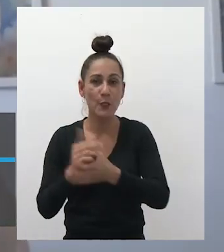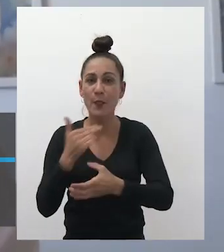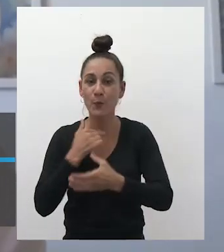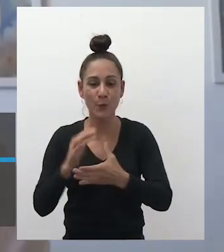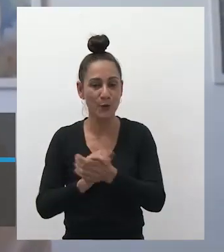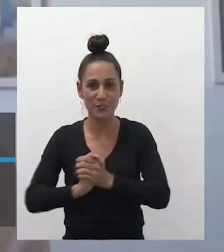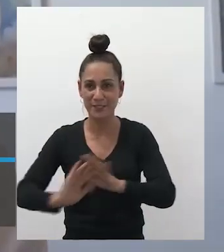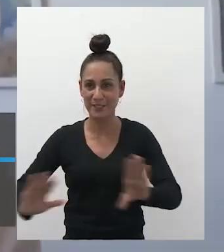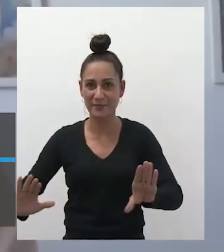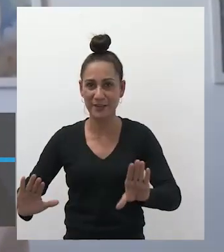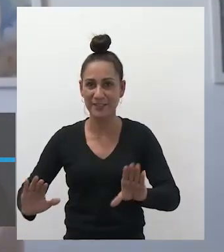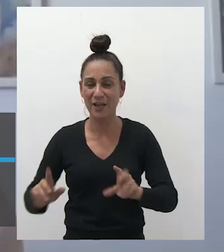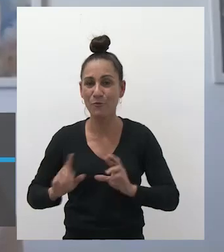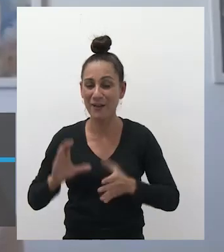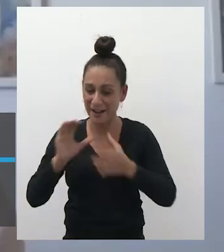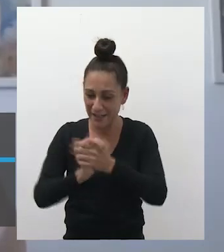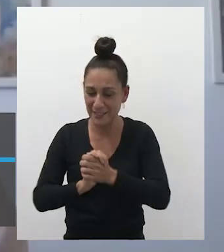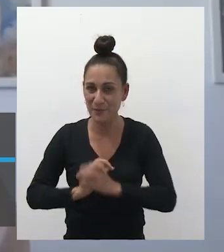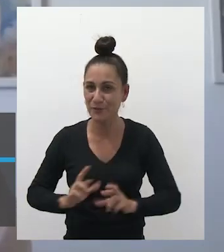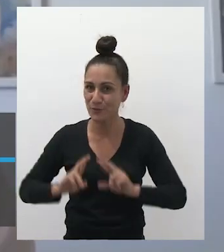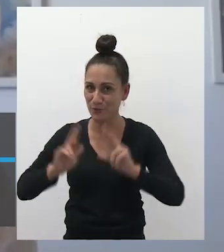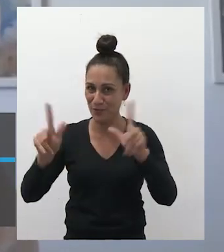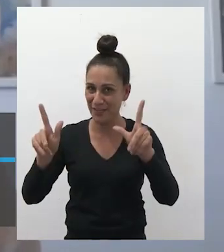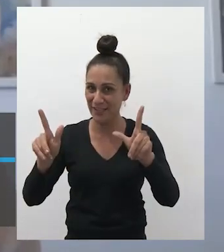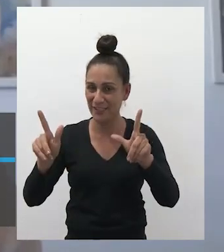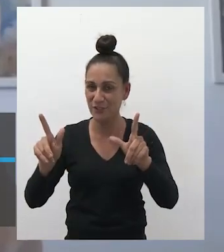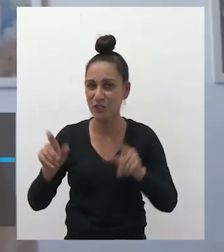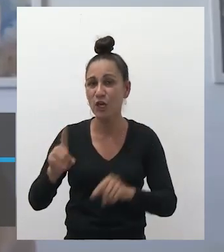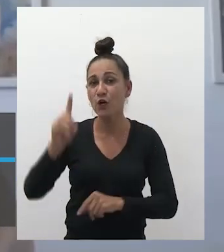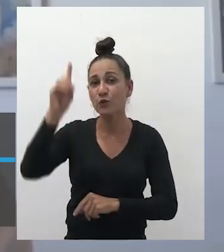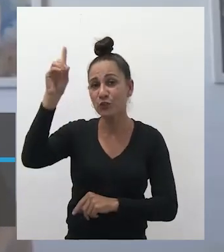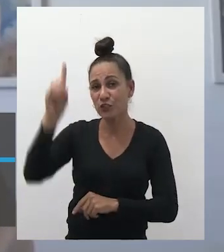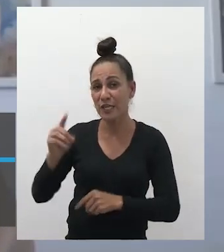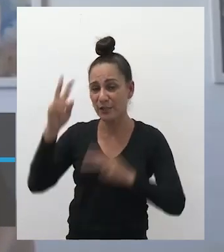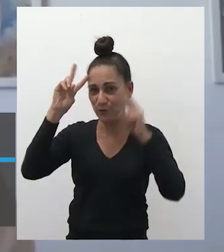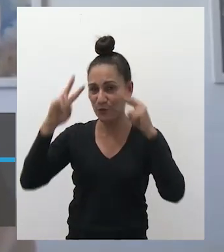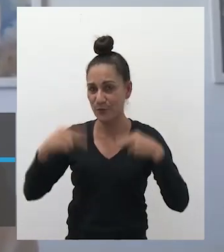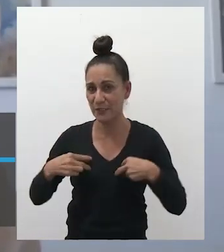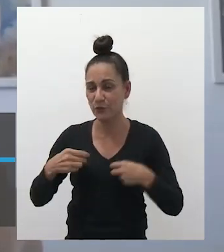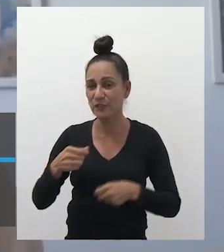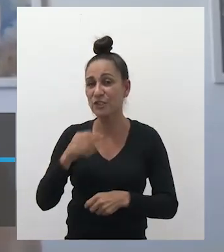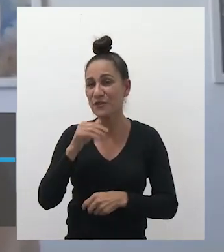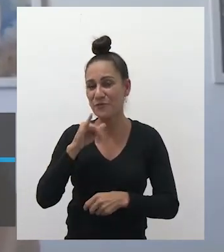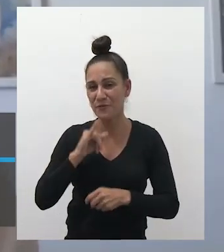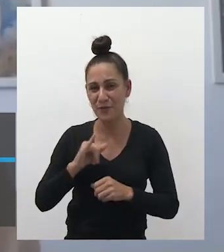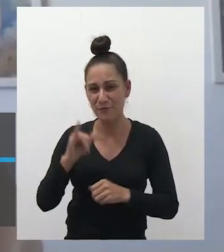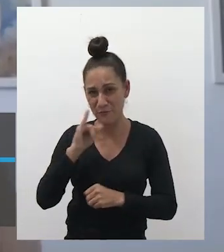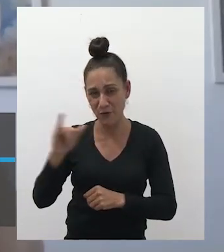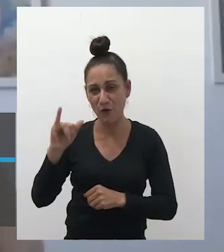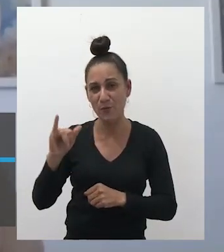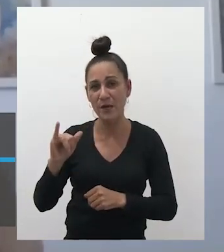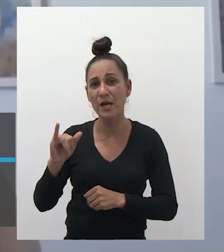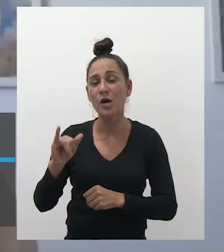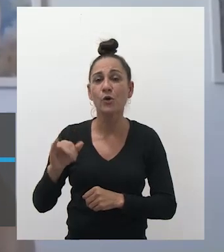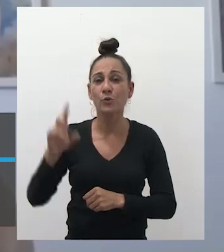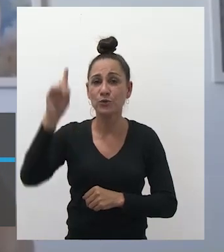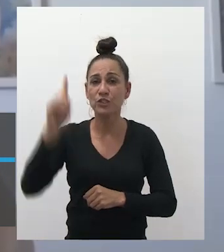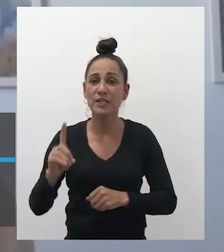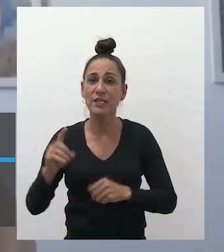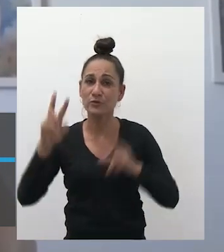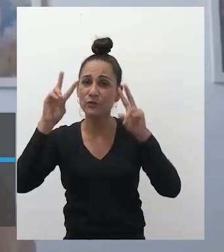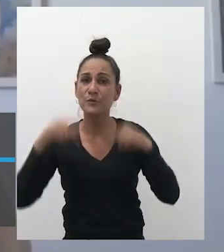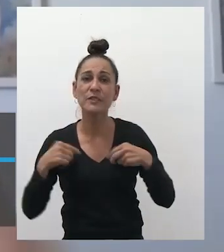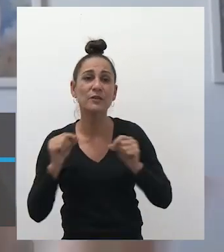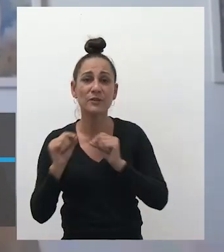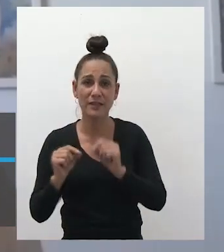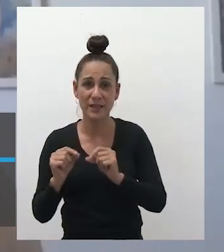É um casamento diferente. Nos direitos humanos, quando a gente fala em direito ao desenvolvimento, significa o seguinte: não adianta